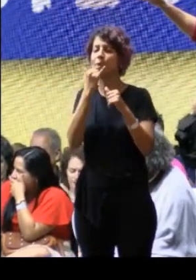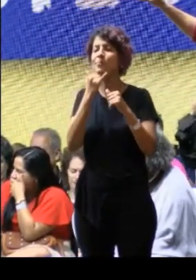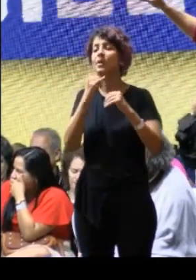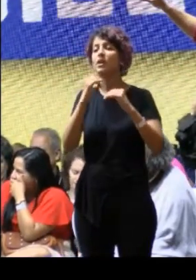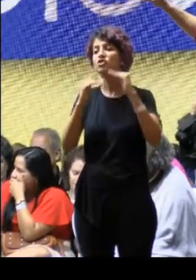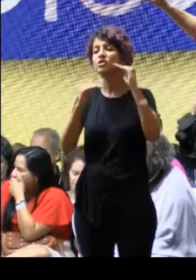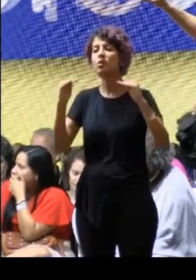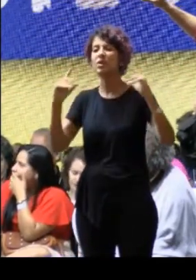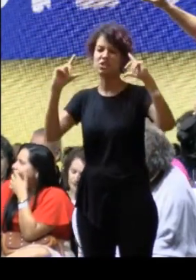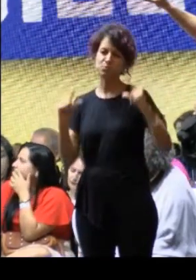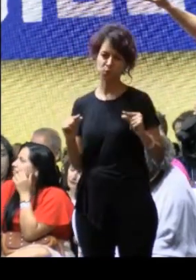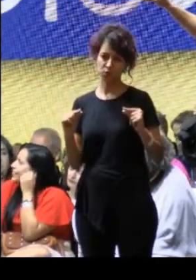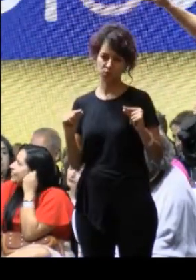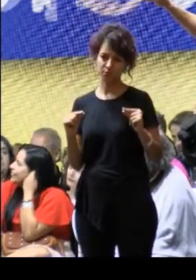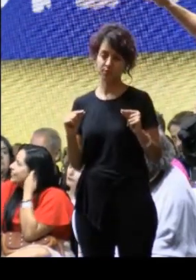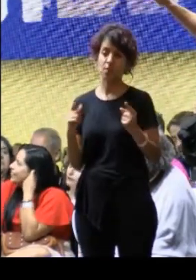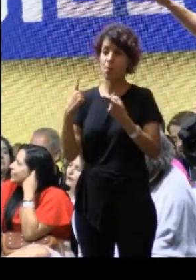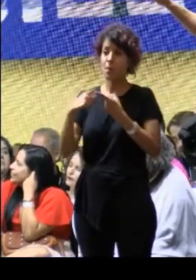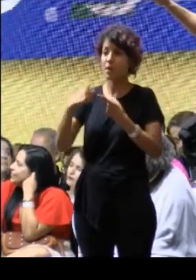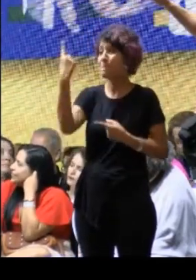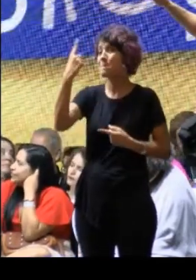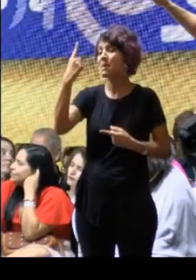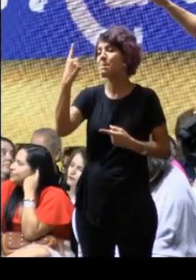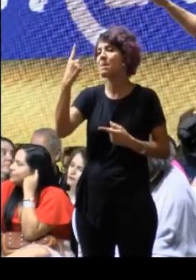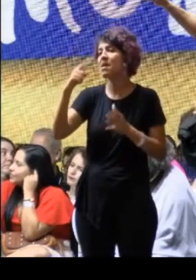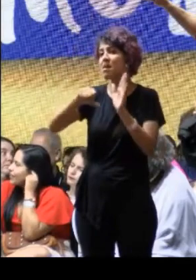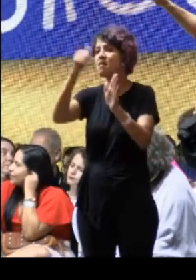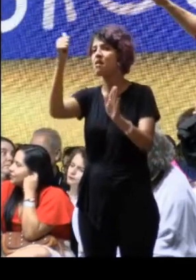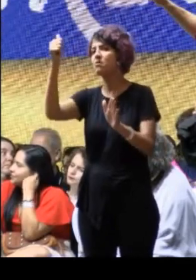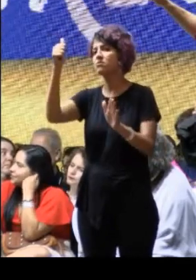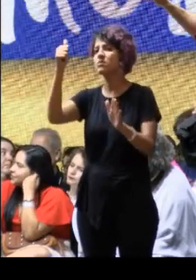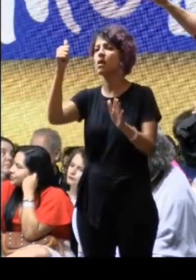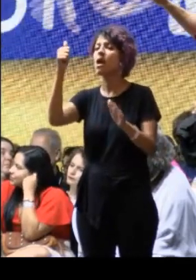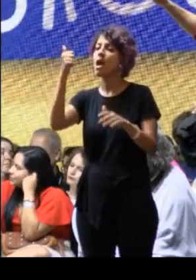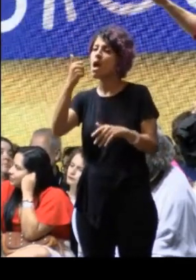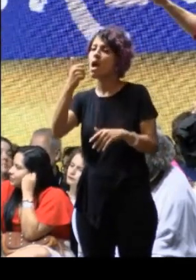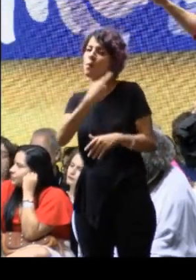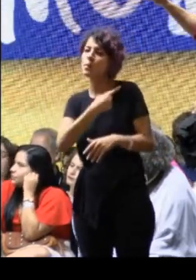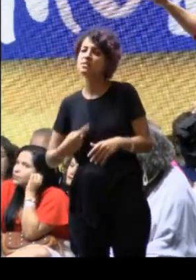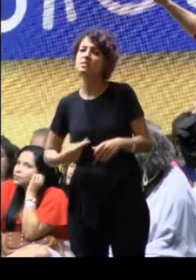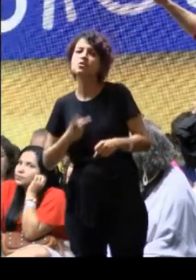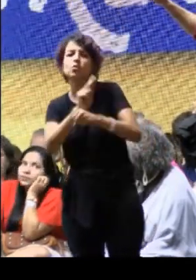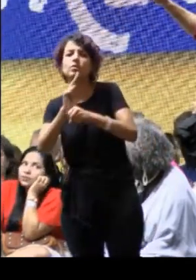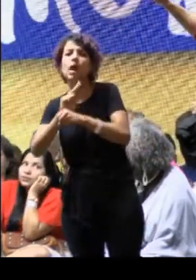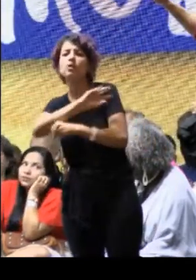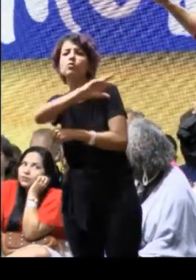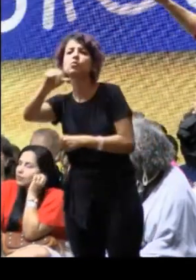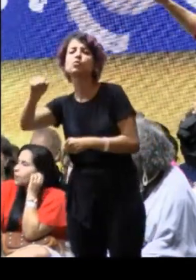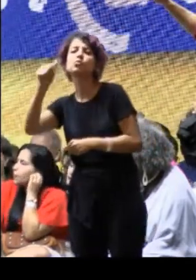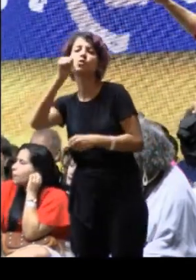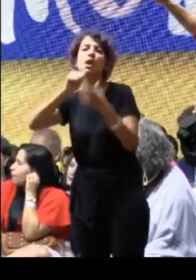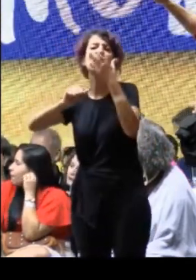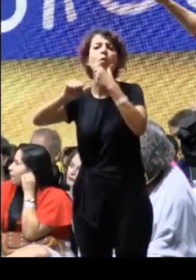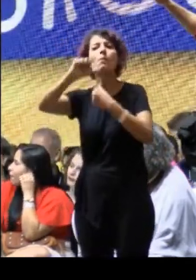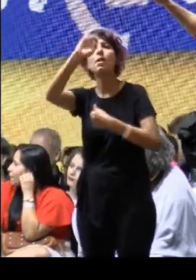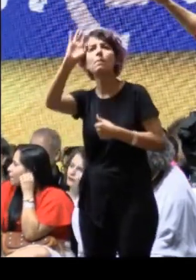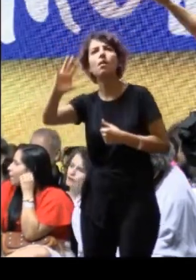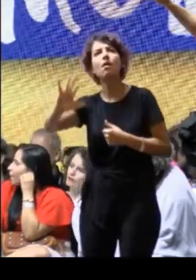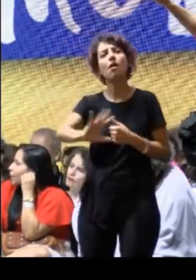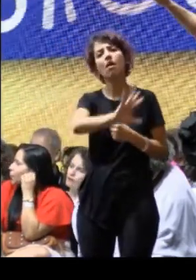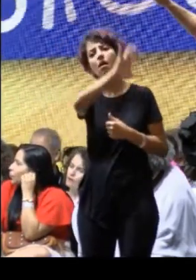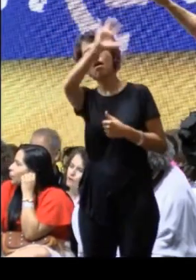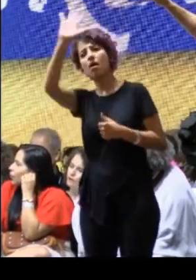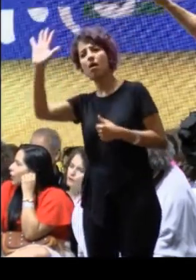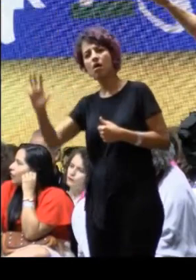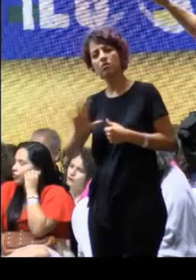vez fizemos um governo para todos os brasileiros e brasileiras e isso fez toda a diferença na evolução